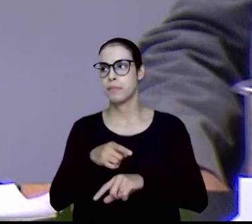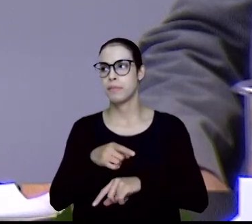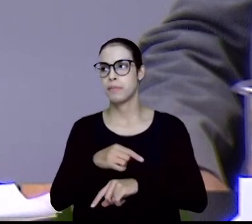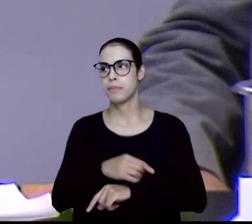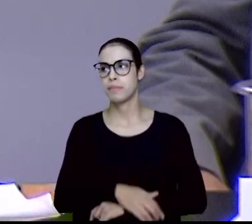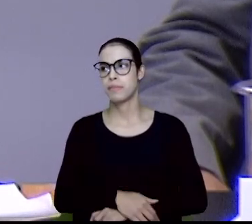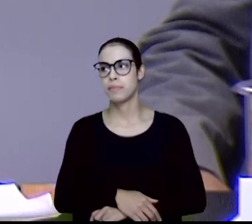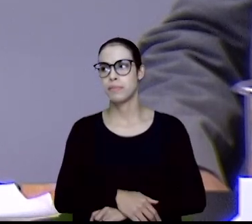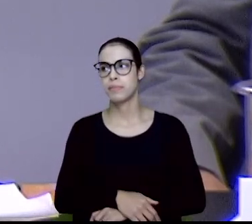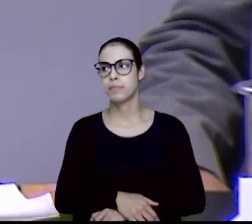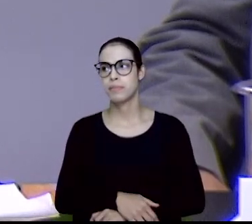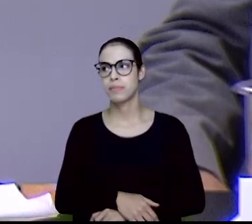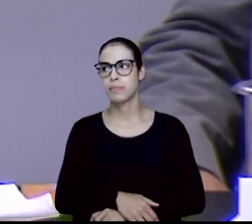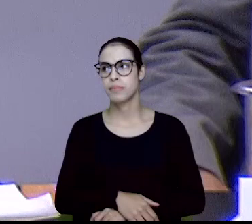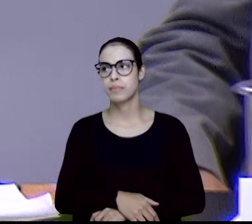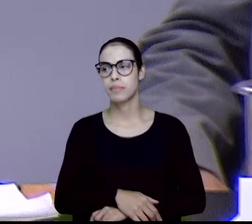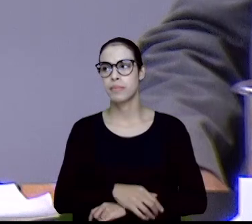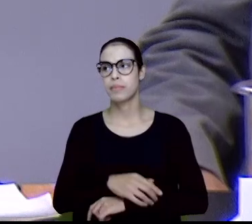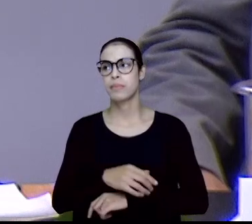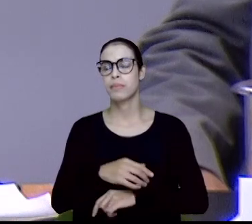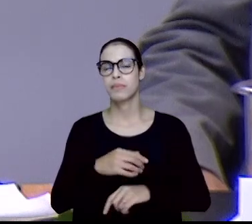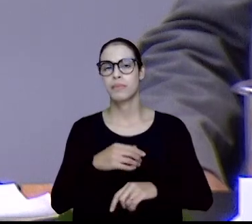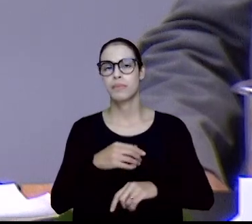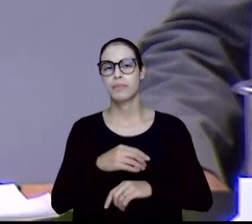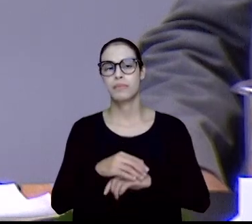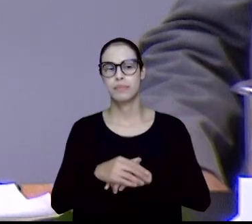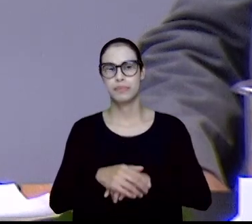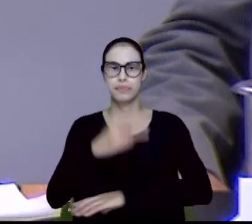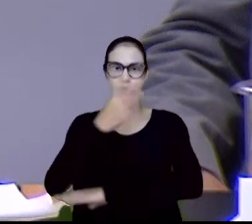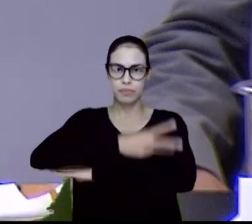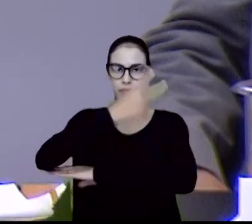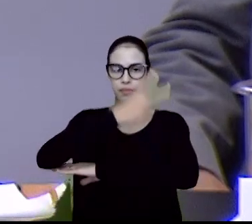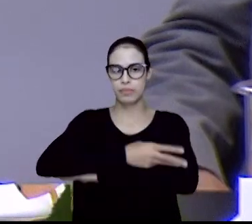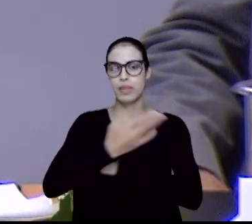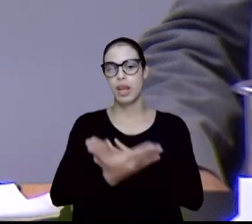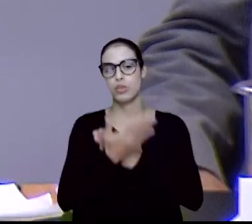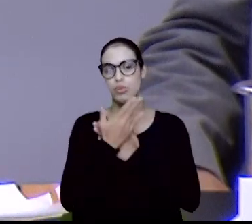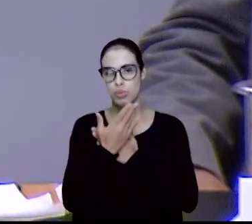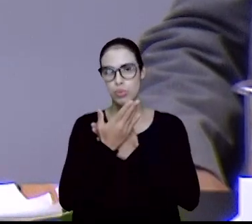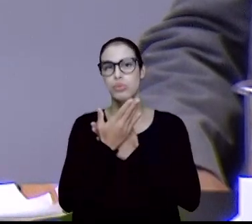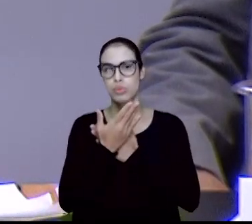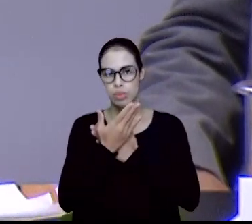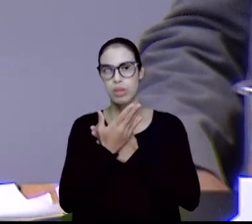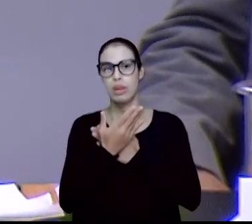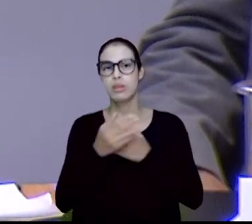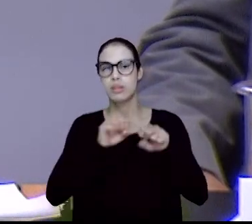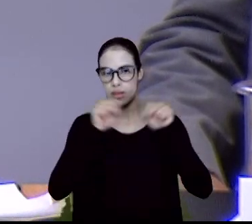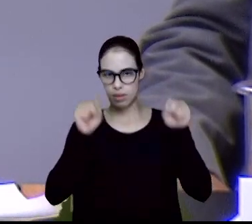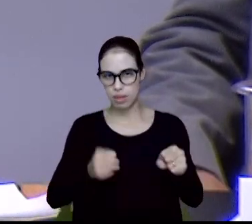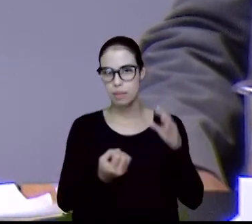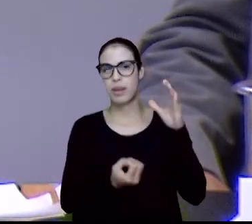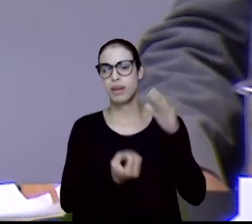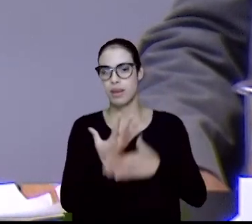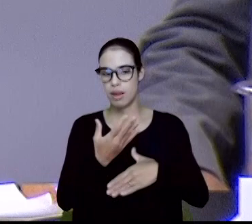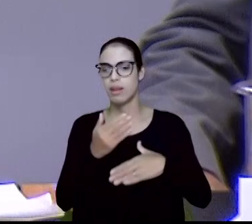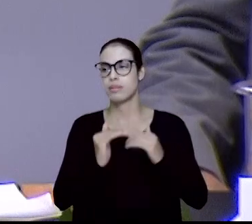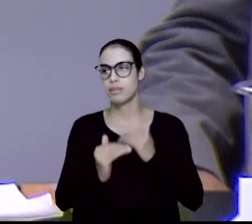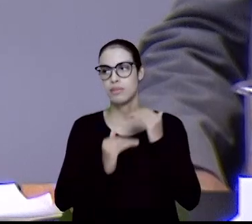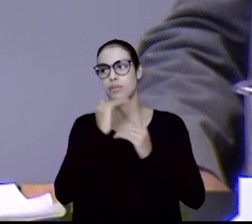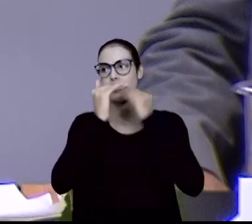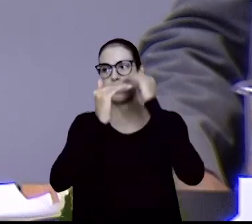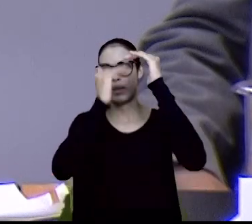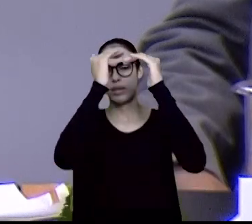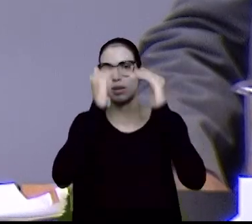um investimento na localização dos precedentes, o que é muito importante. E,